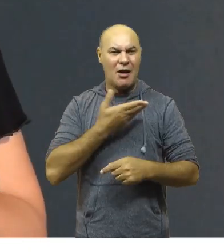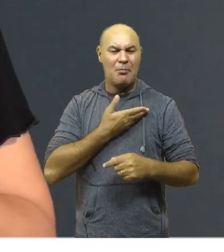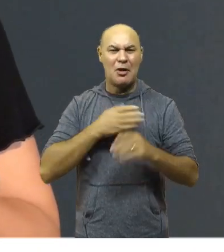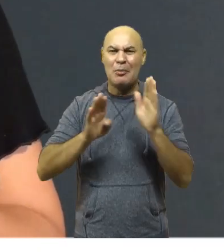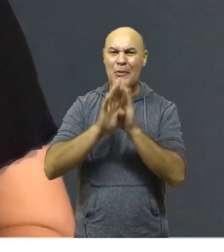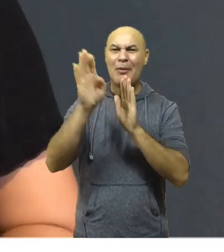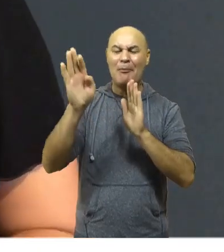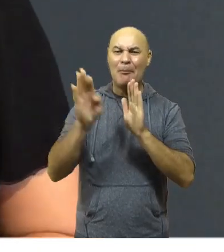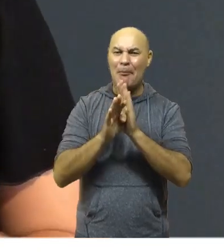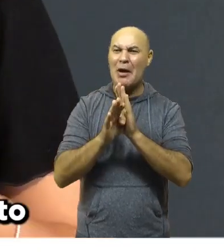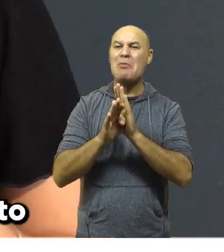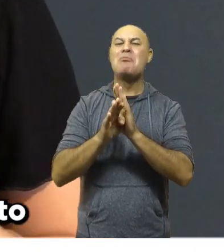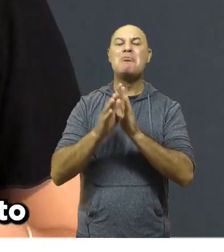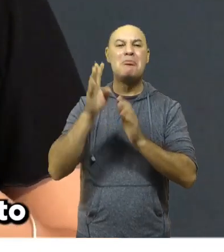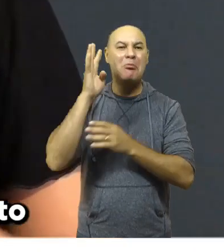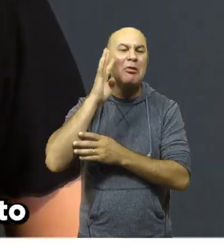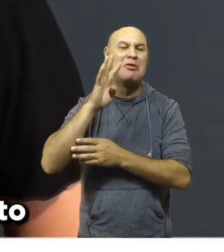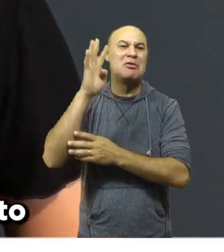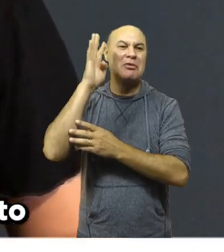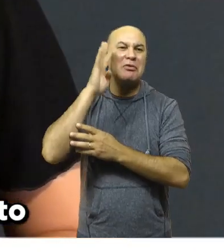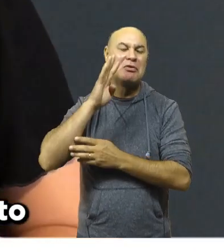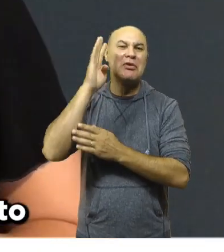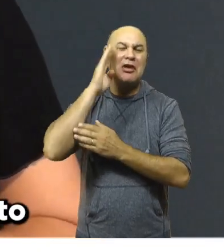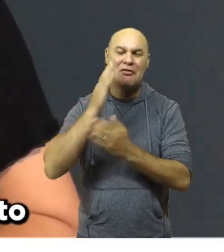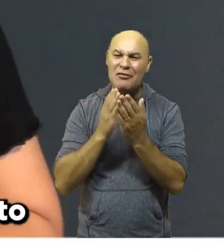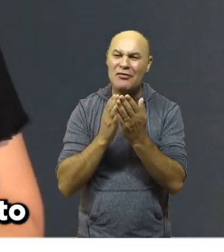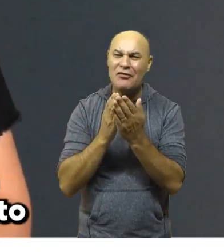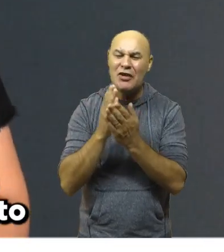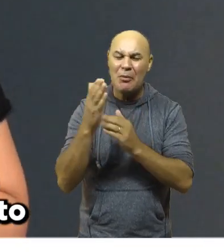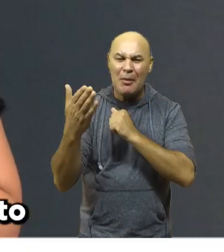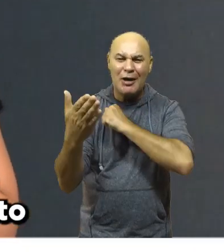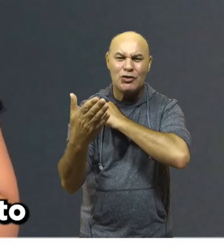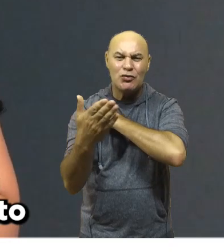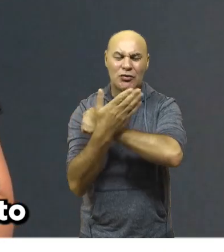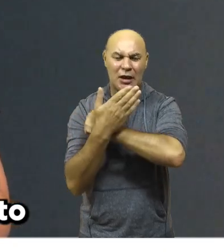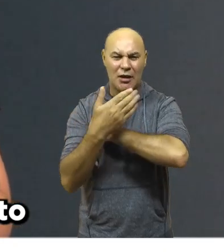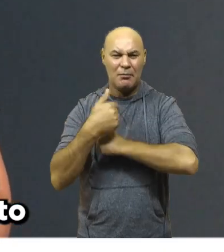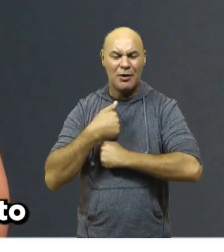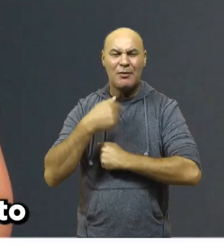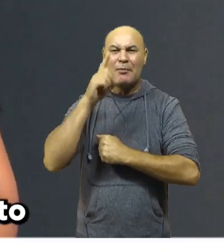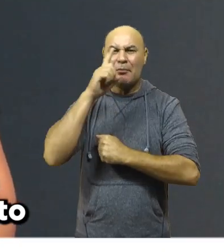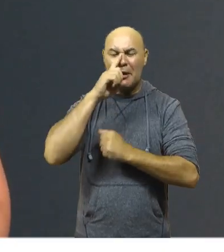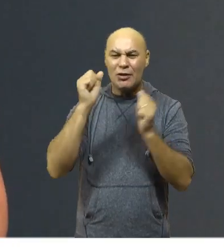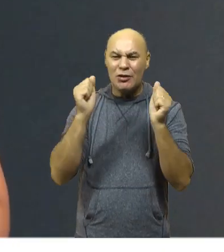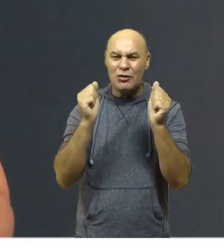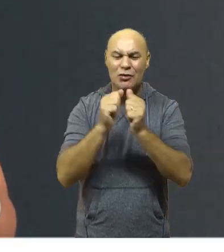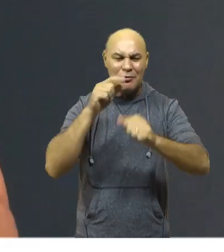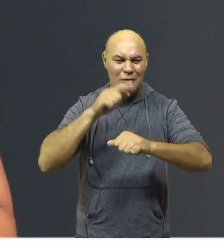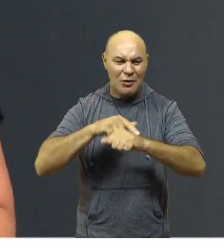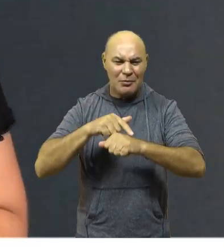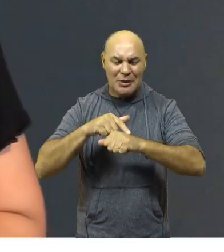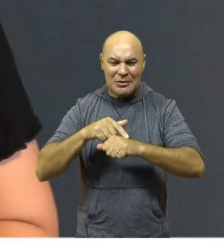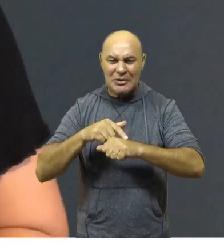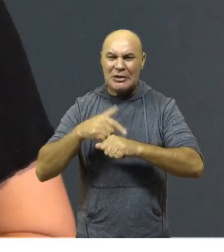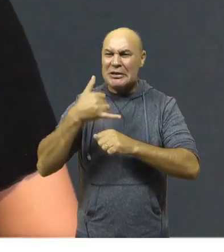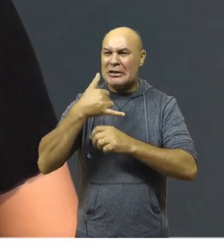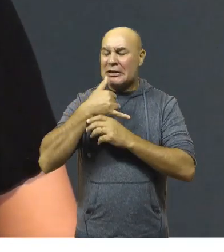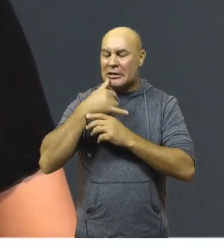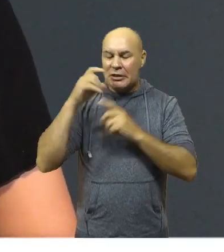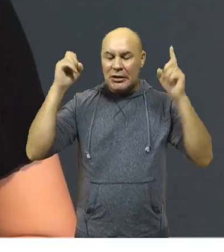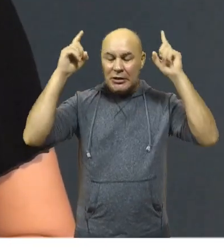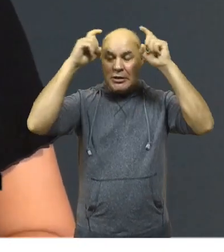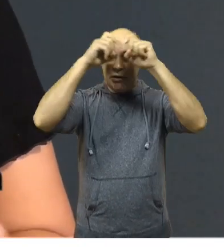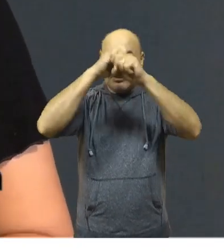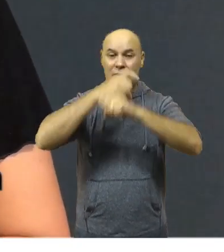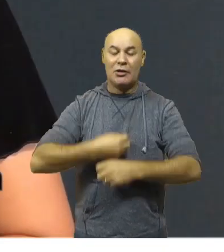foram fiéis a mim e a minha mãe naquele momento, nos ajudaram a passar pelo momento de luto, que foi uma fase bem complicada da minha